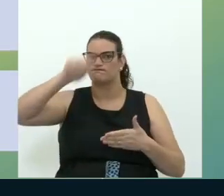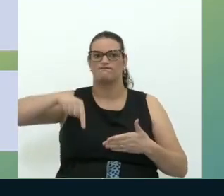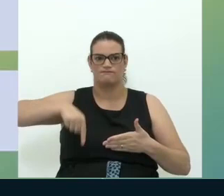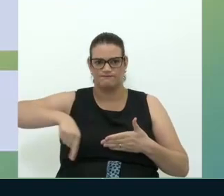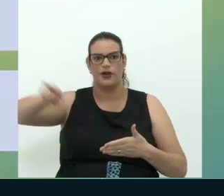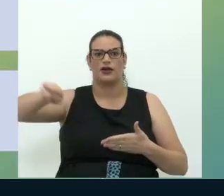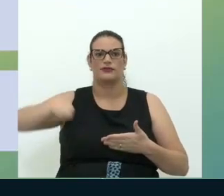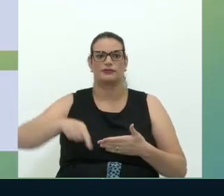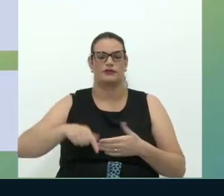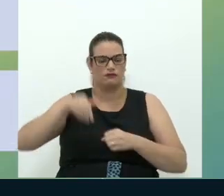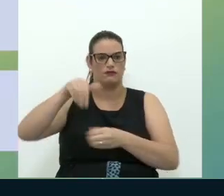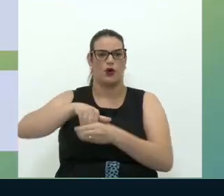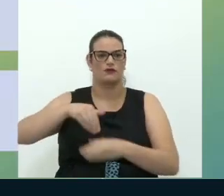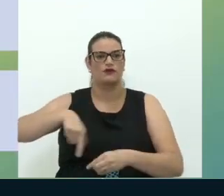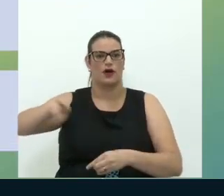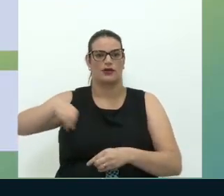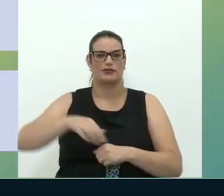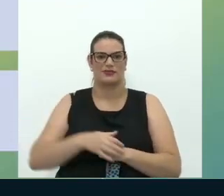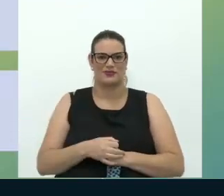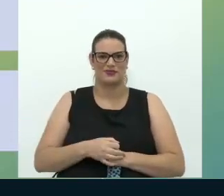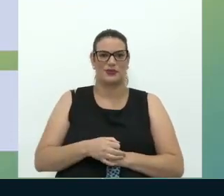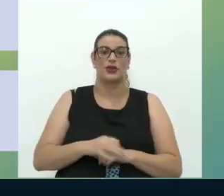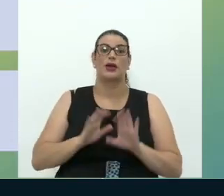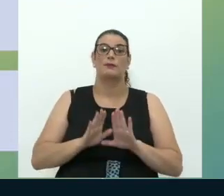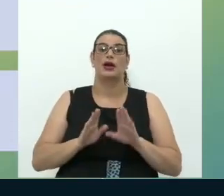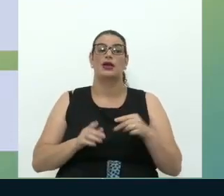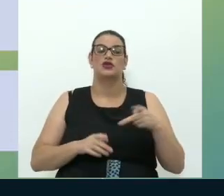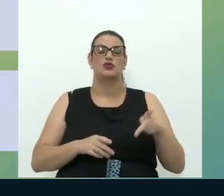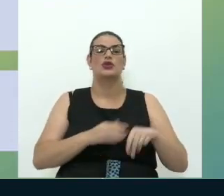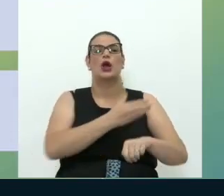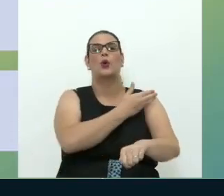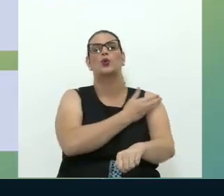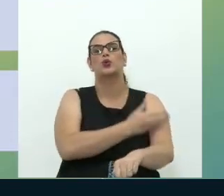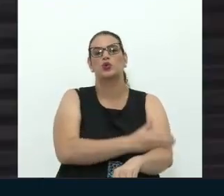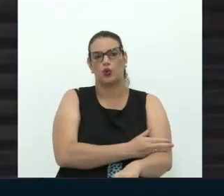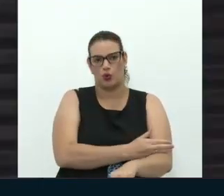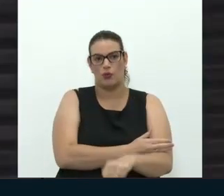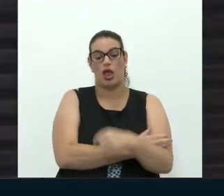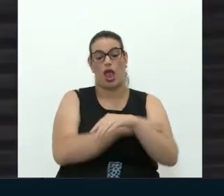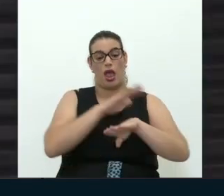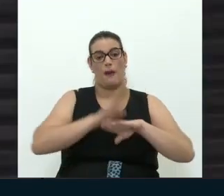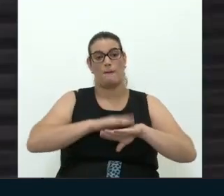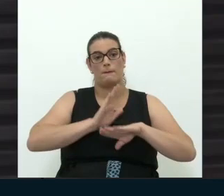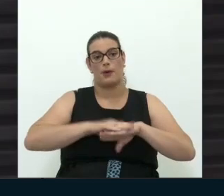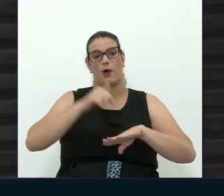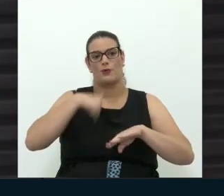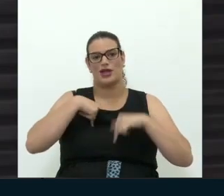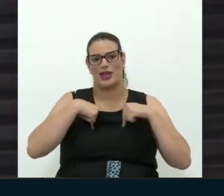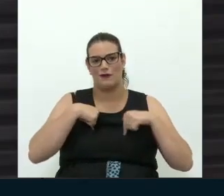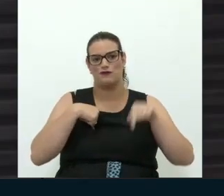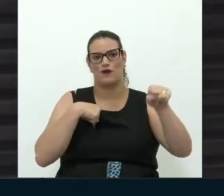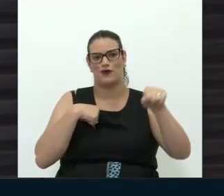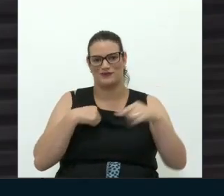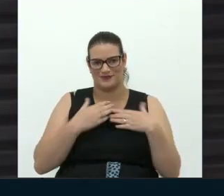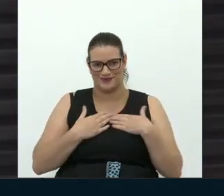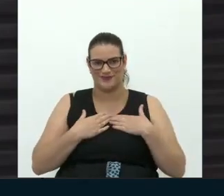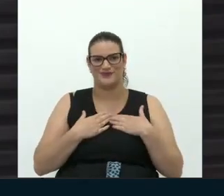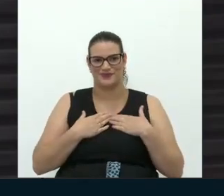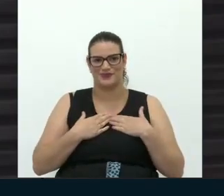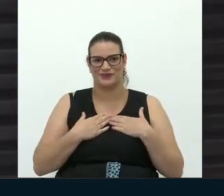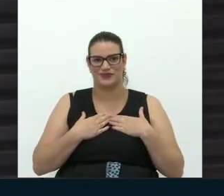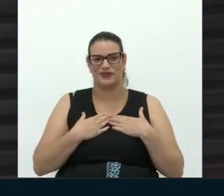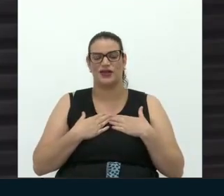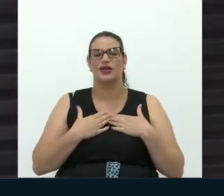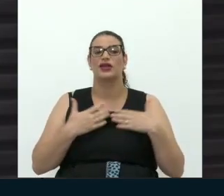vai lá lá vote por outro lado quando é hábito eu vou que é um hábito meu